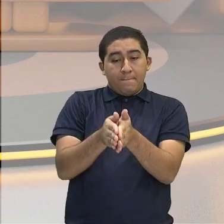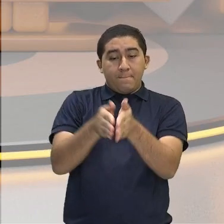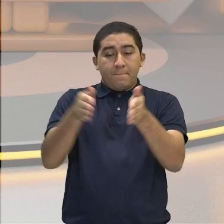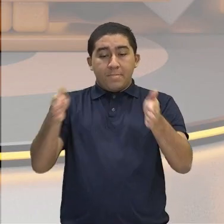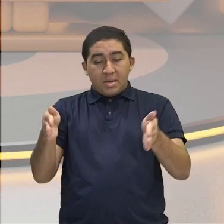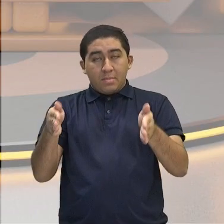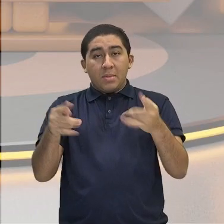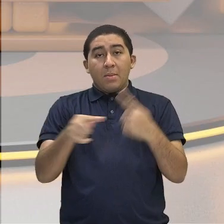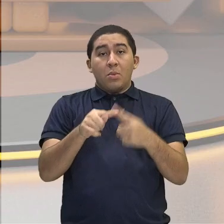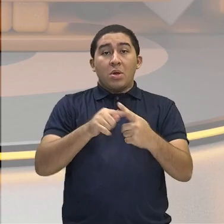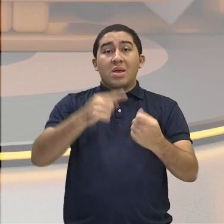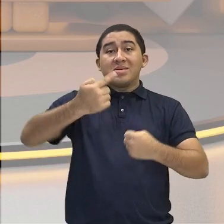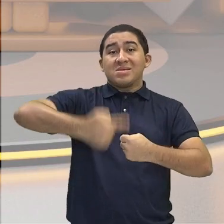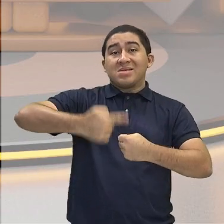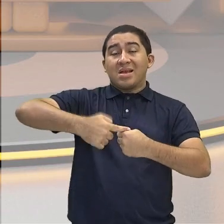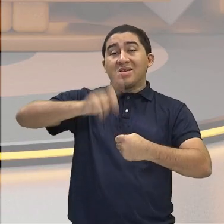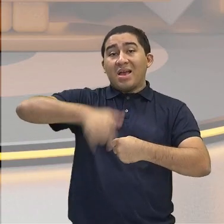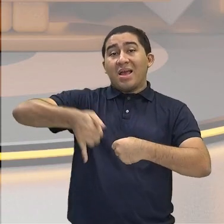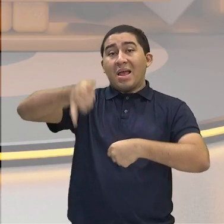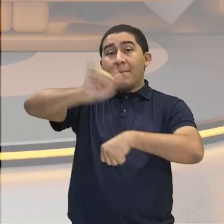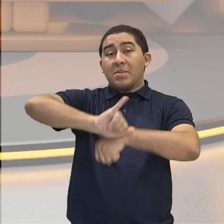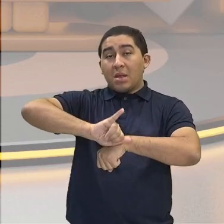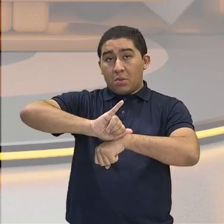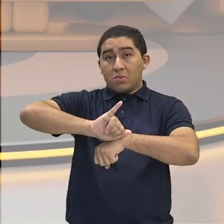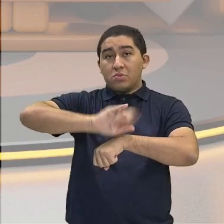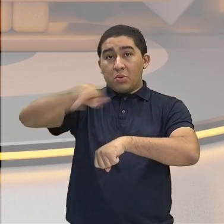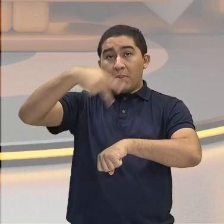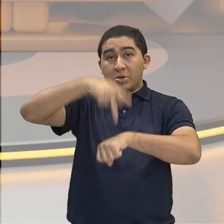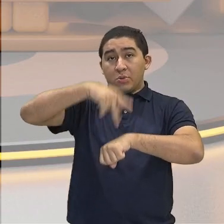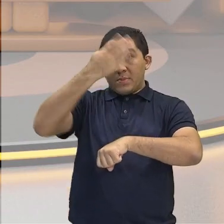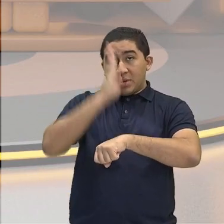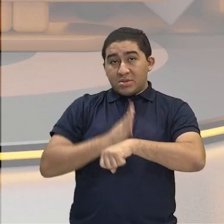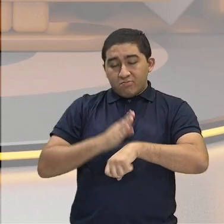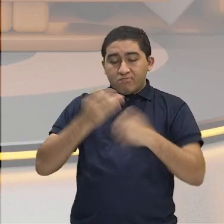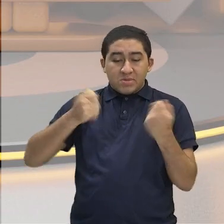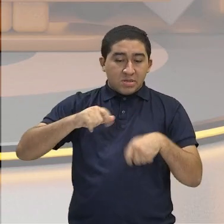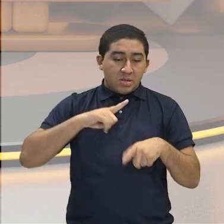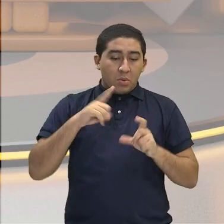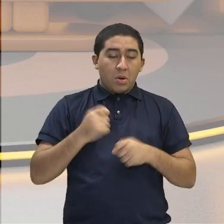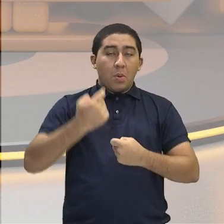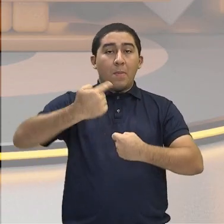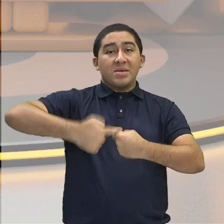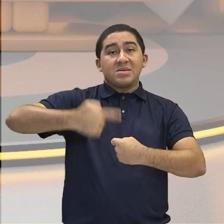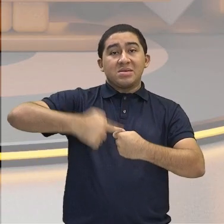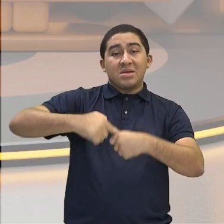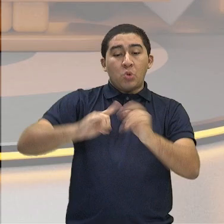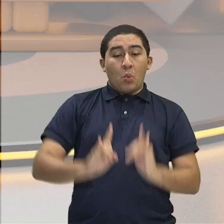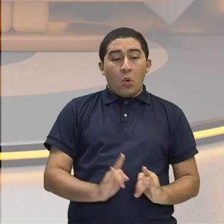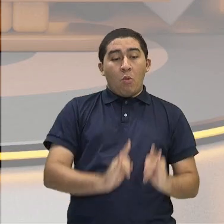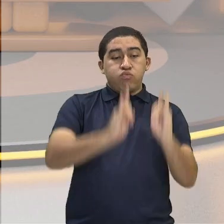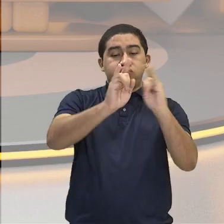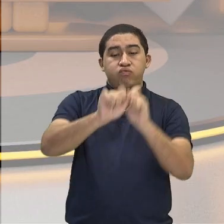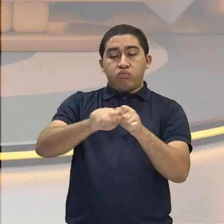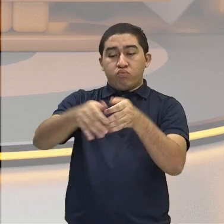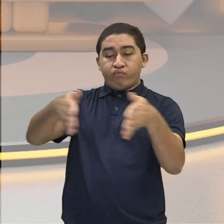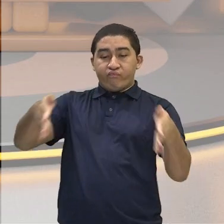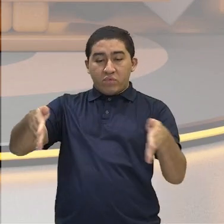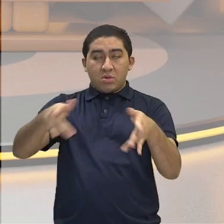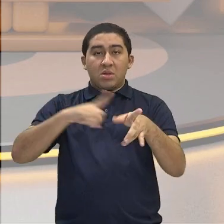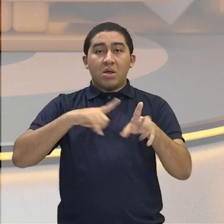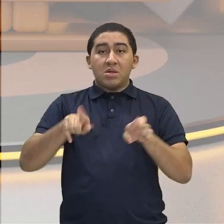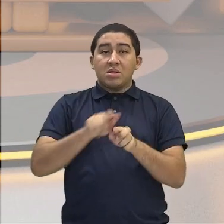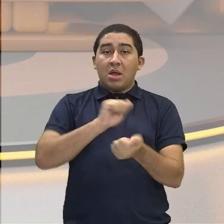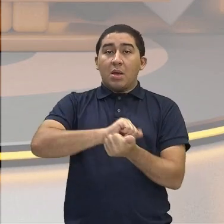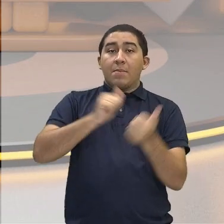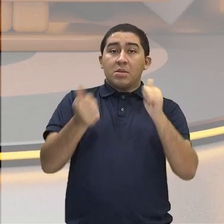a cidade era a capital do Brasil na época. Então, era preciso tornar a cidade mais agradável e mais